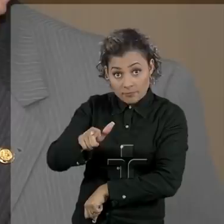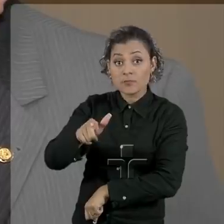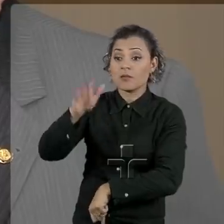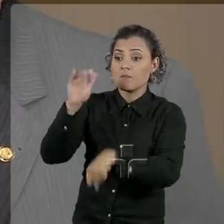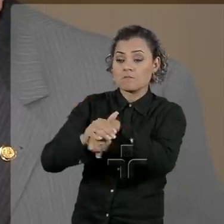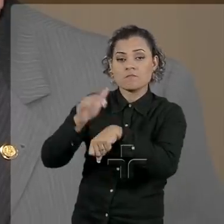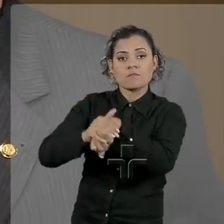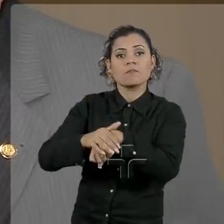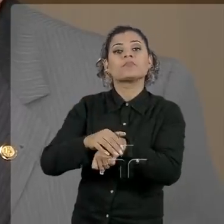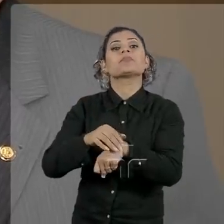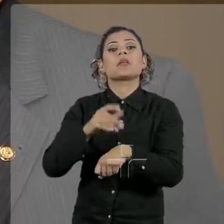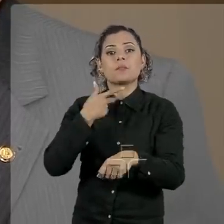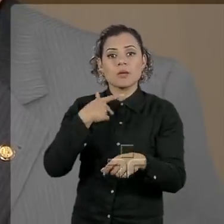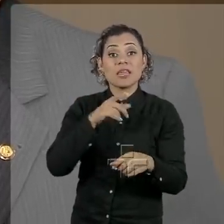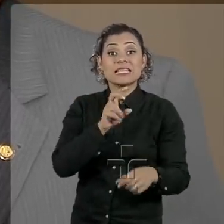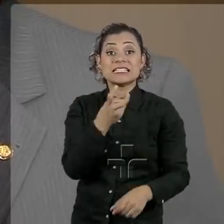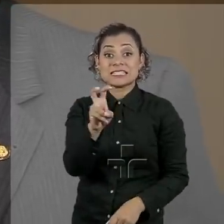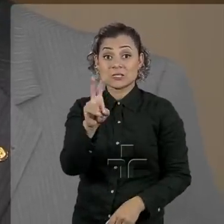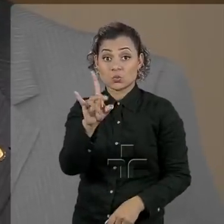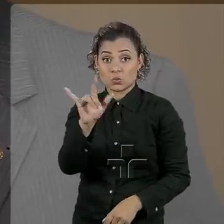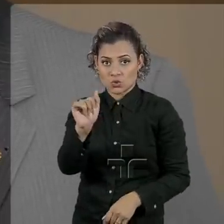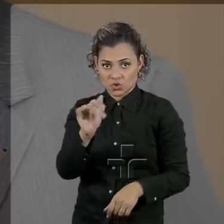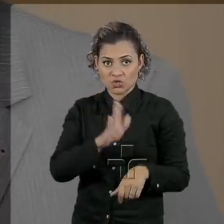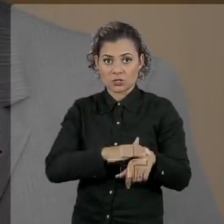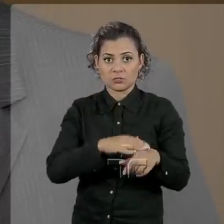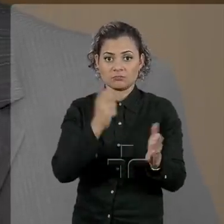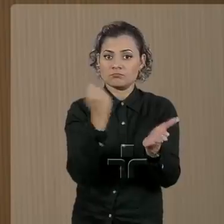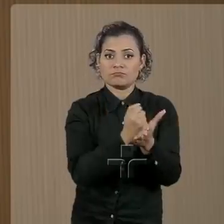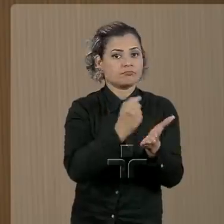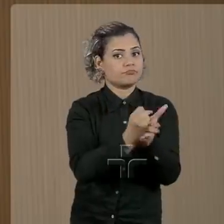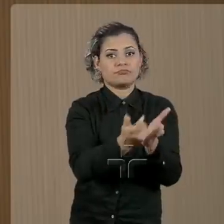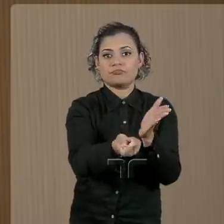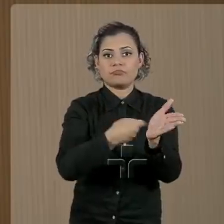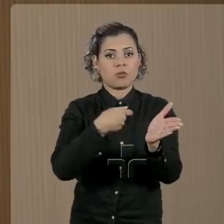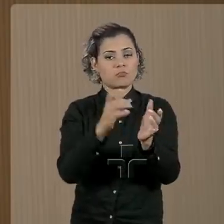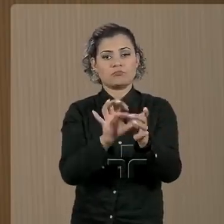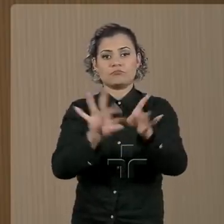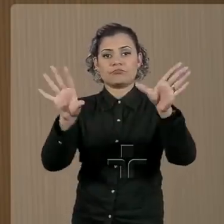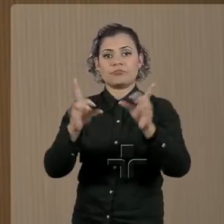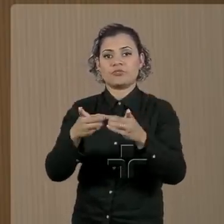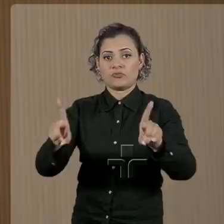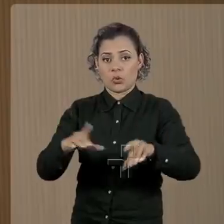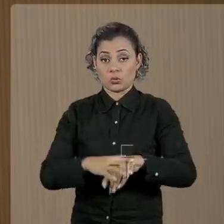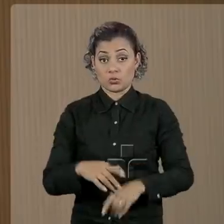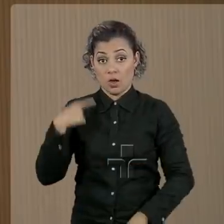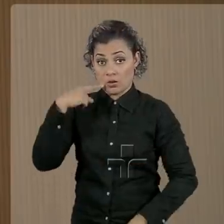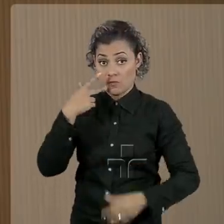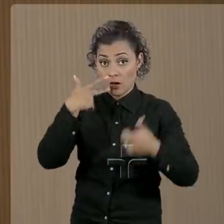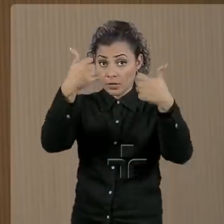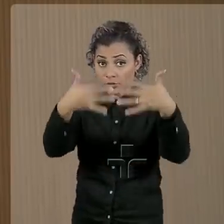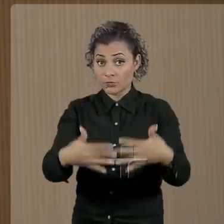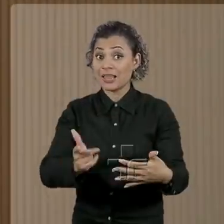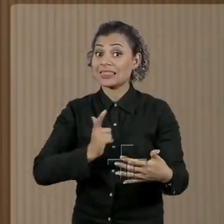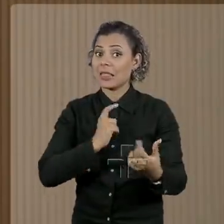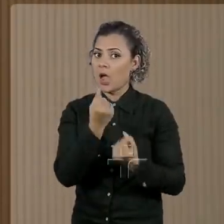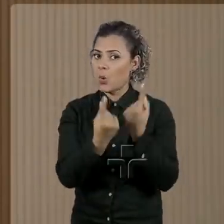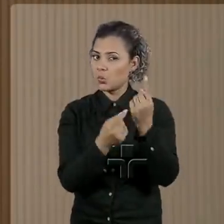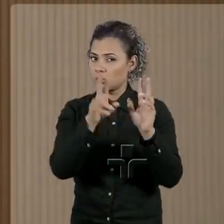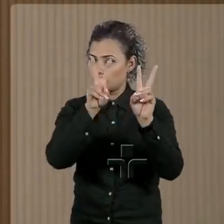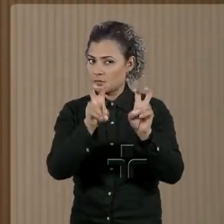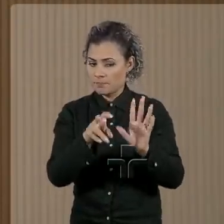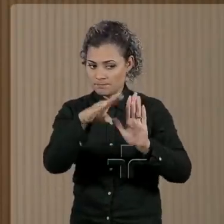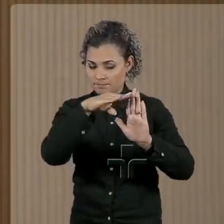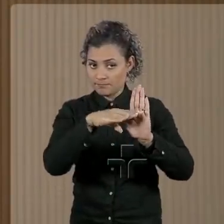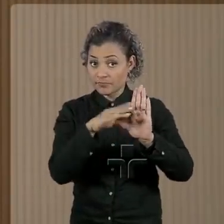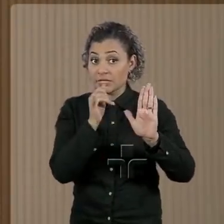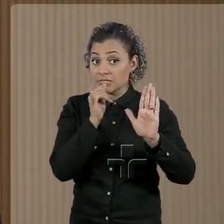o oficial do registro terá 5 dias para lavrar a averbação. Esta advogada explica que há algumas ressalvas. Esse divórcio